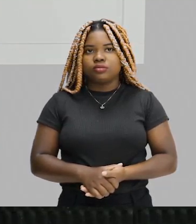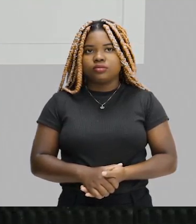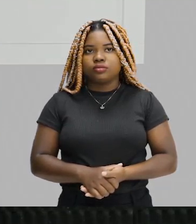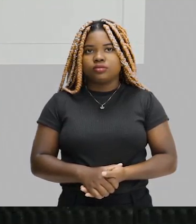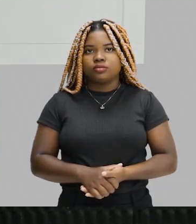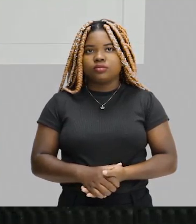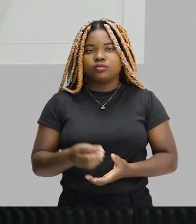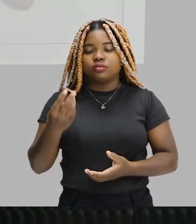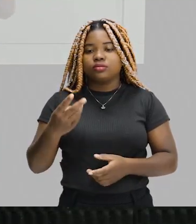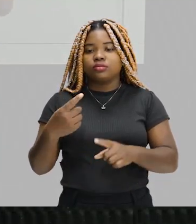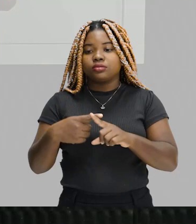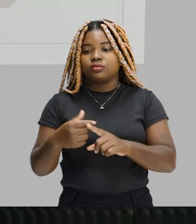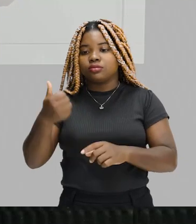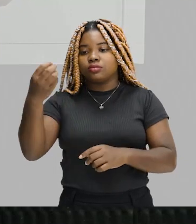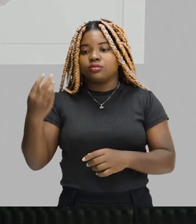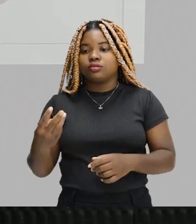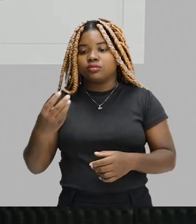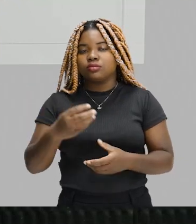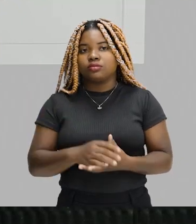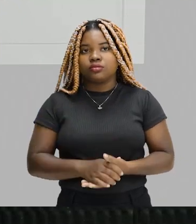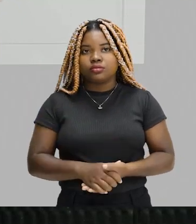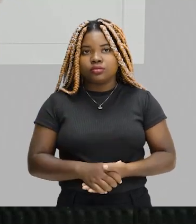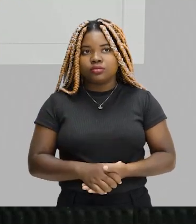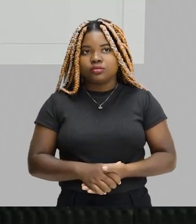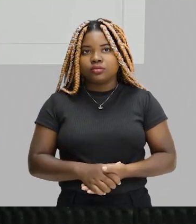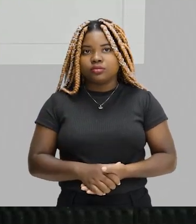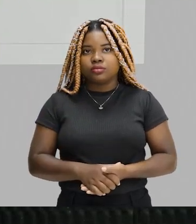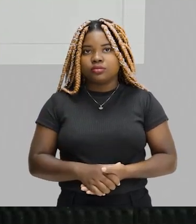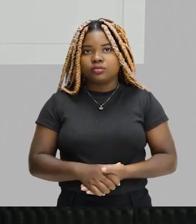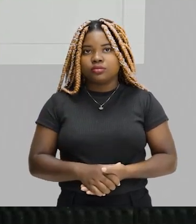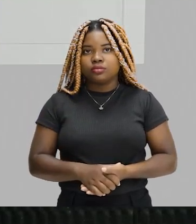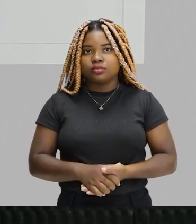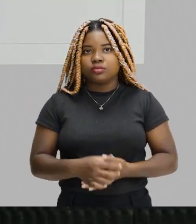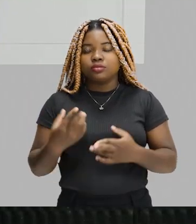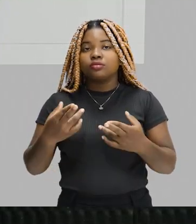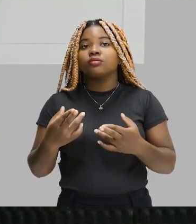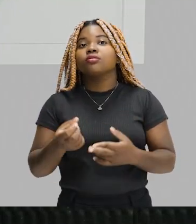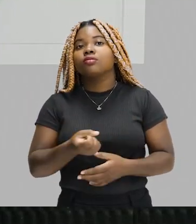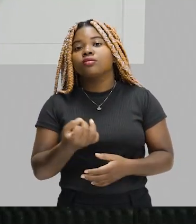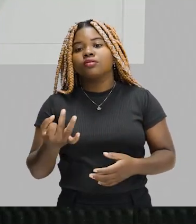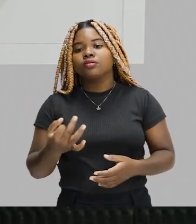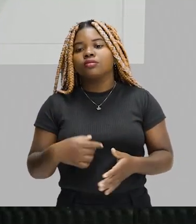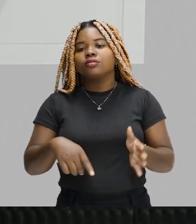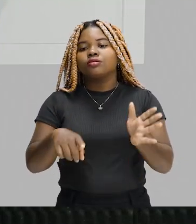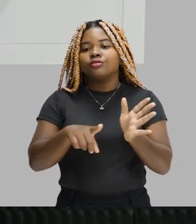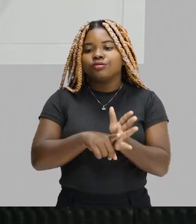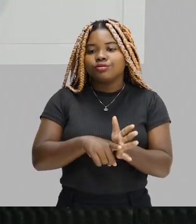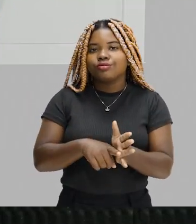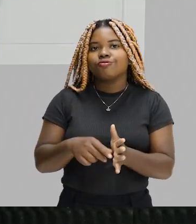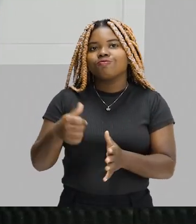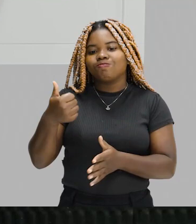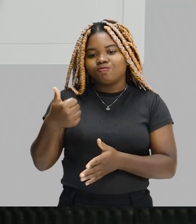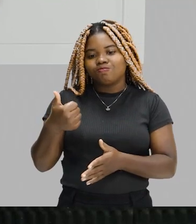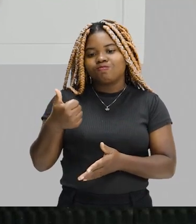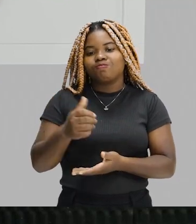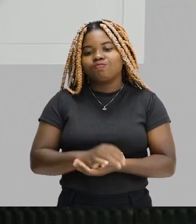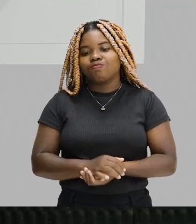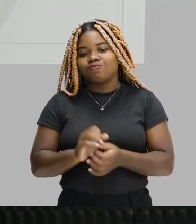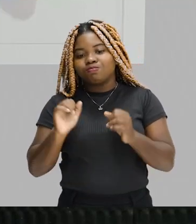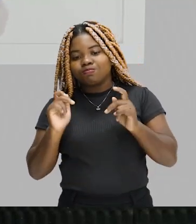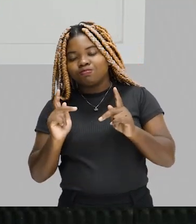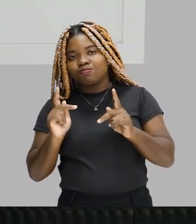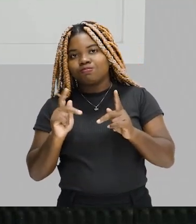Então dá 3 vezes menos 1/3, né? Isso vai ser igual a quanto? A menos 1.